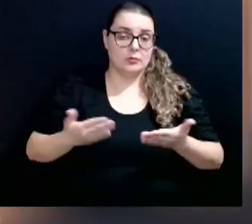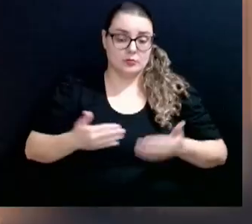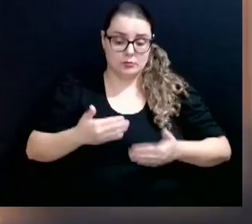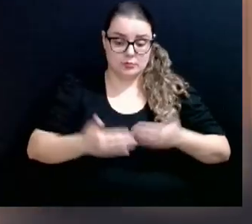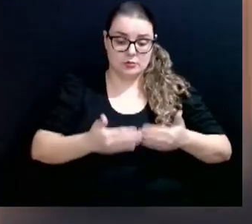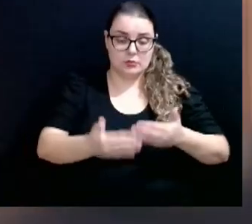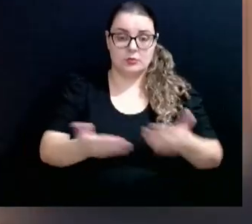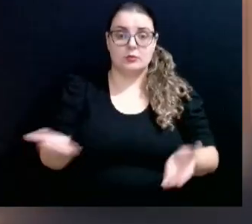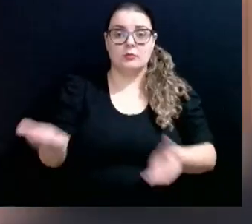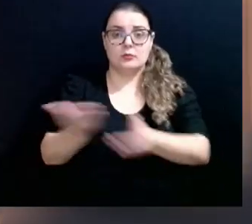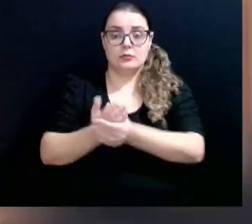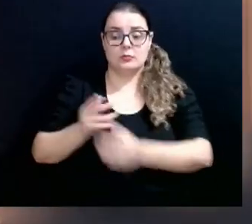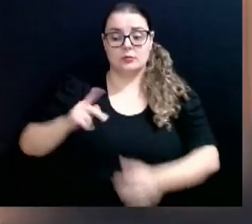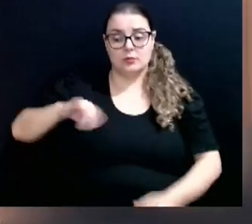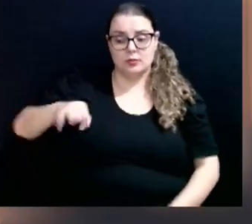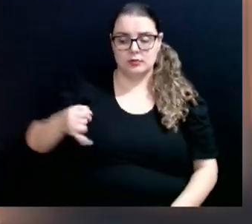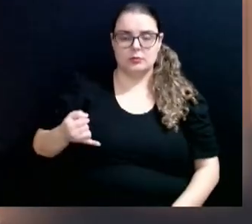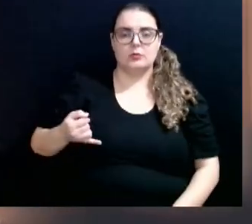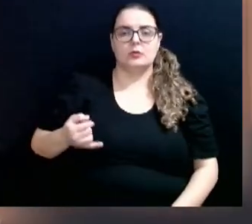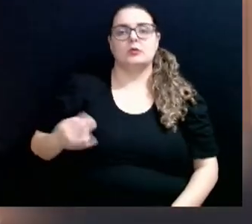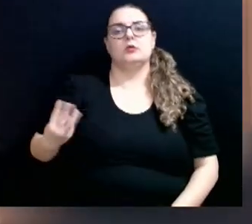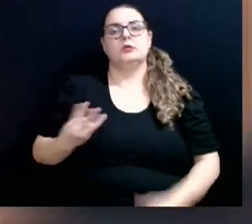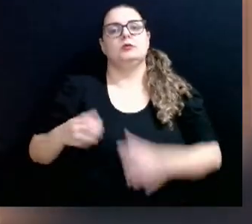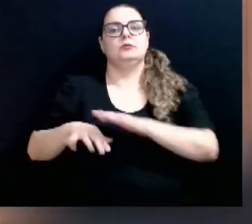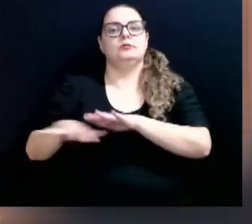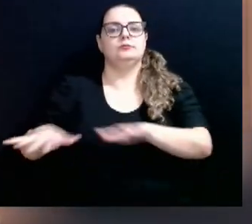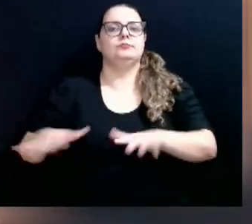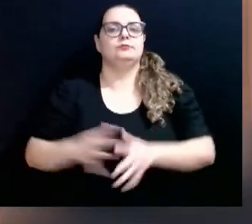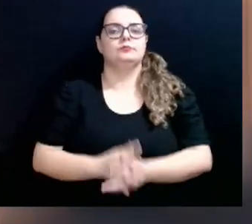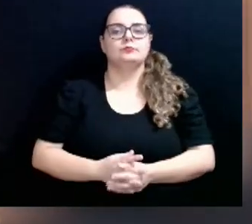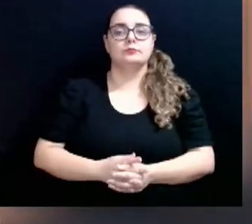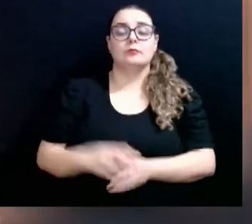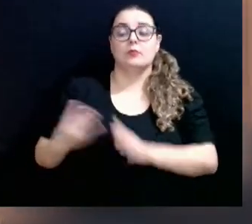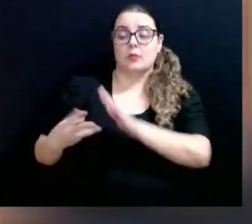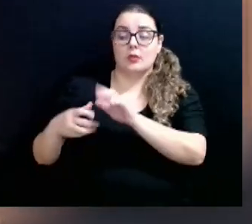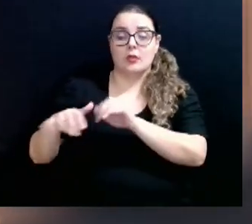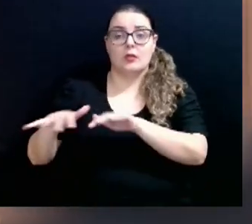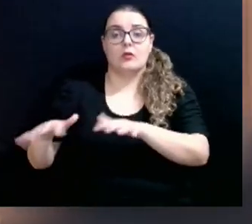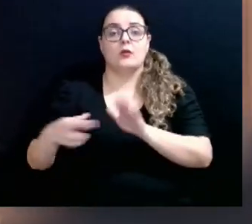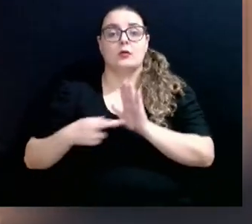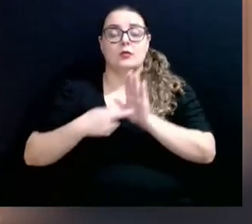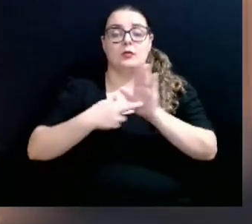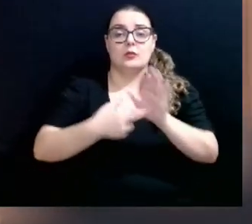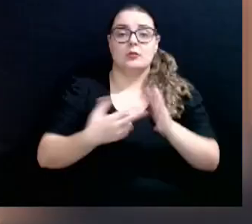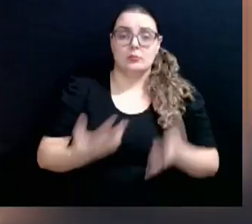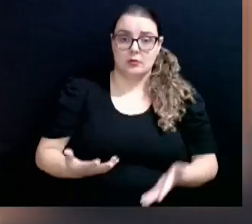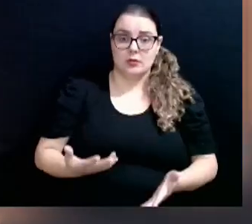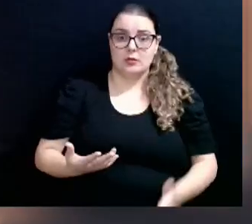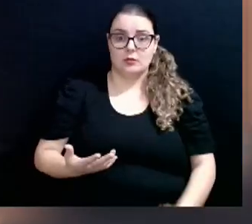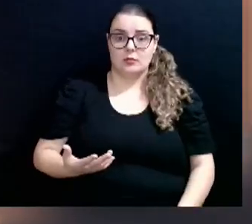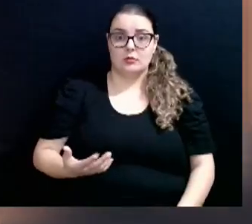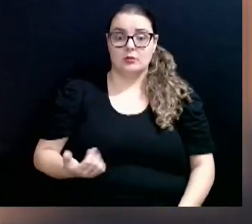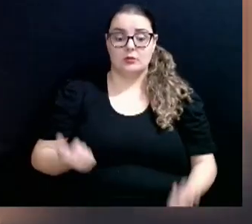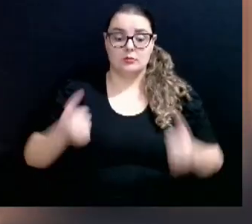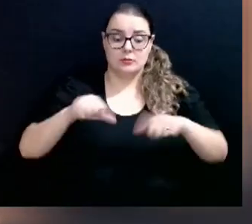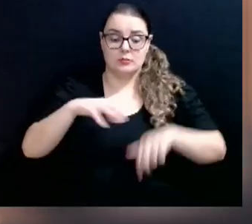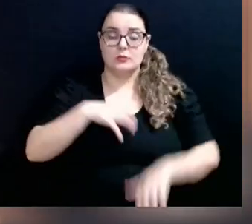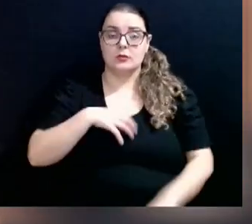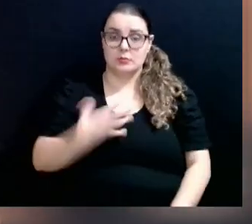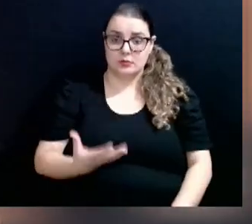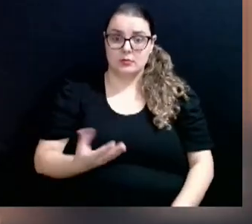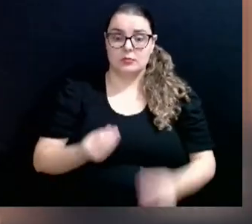pejotização e de terceirização. E a terceirização representa uma das piores formas de precarização do